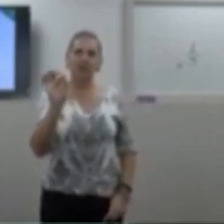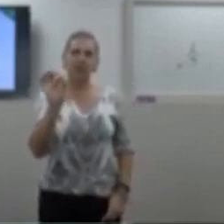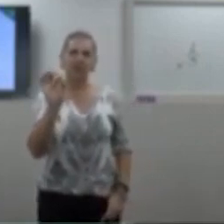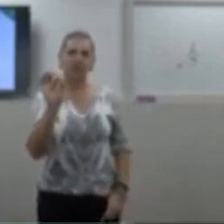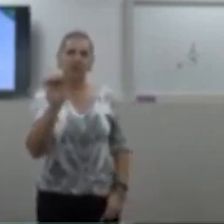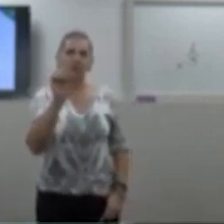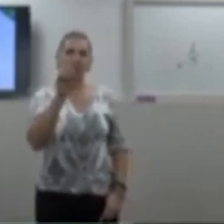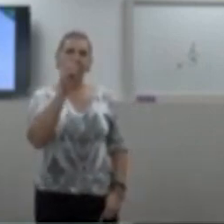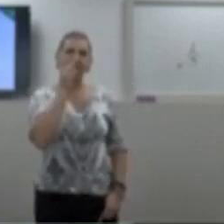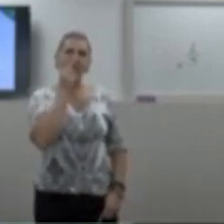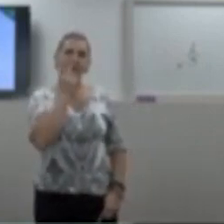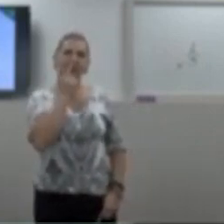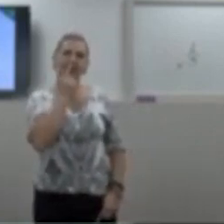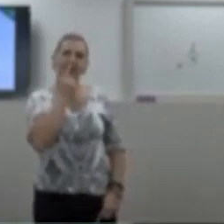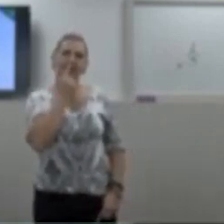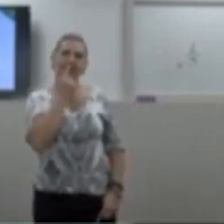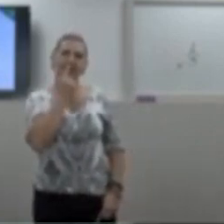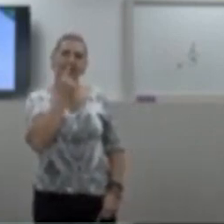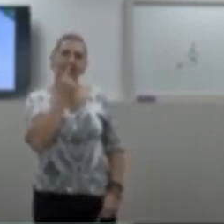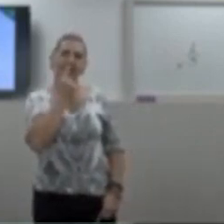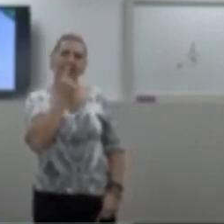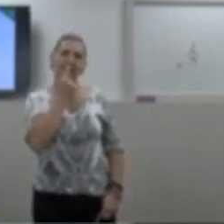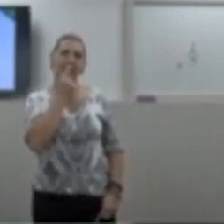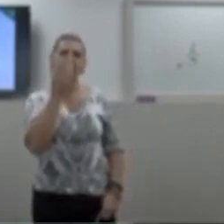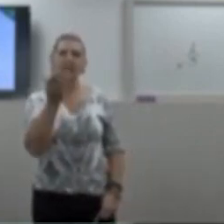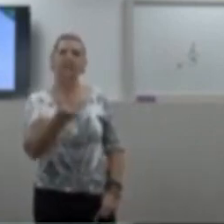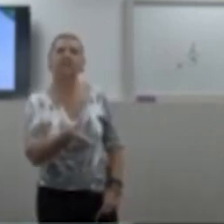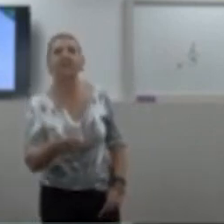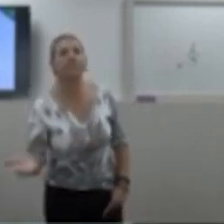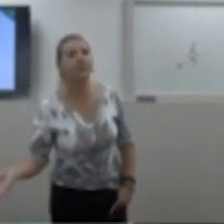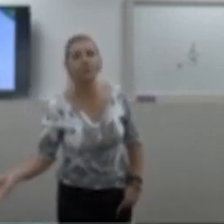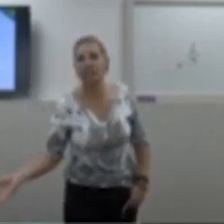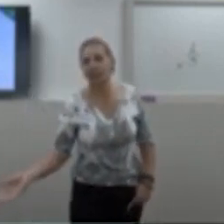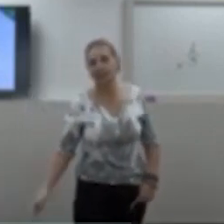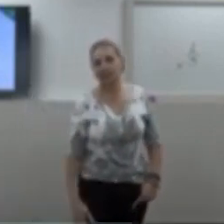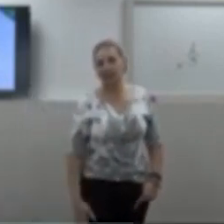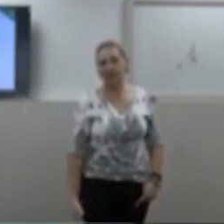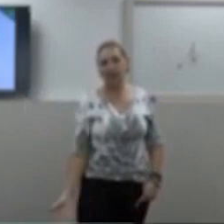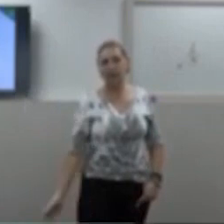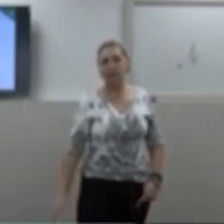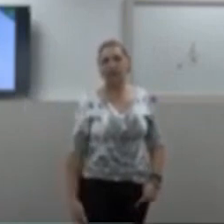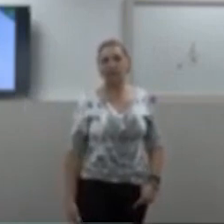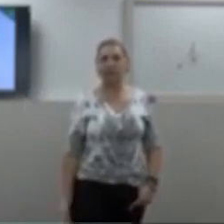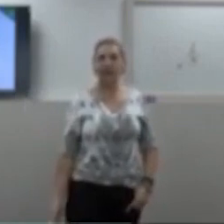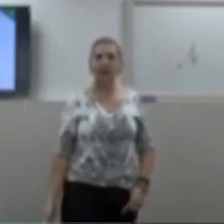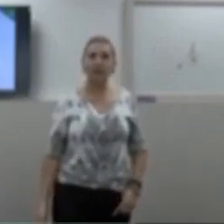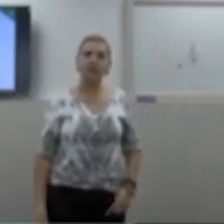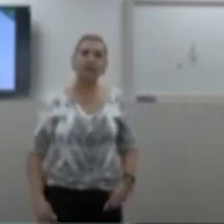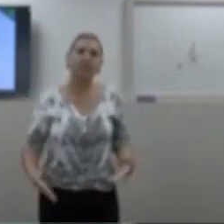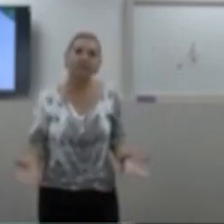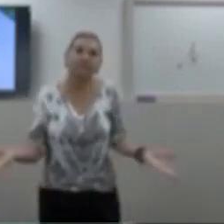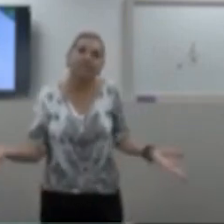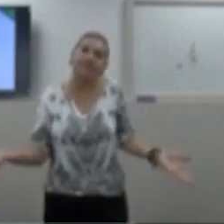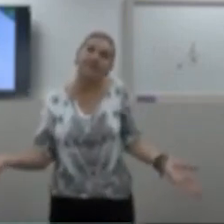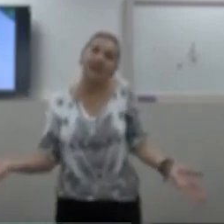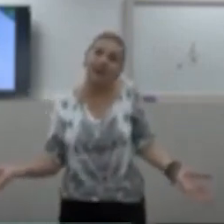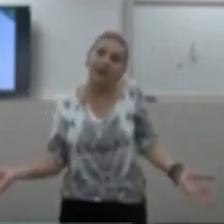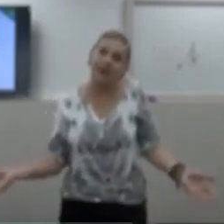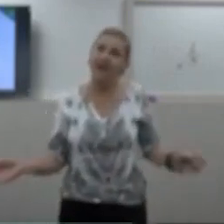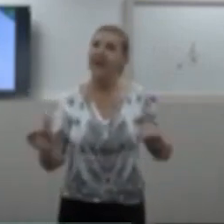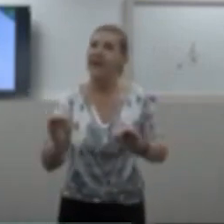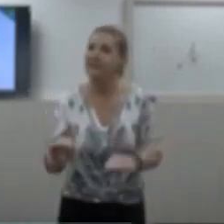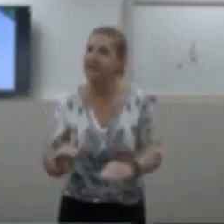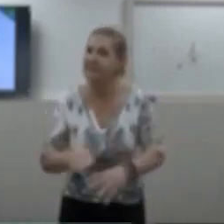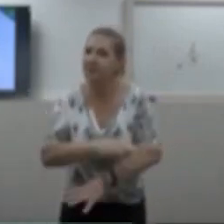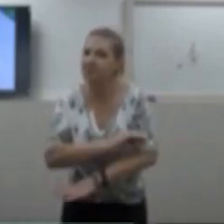Multiplicativo e coletivo. Tem multiplicativo ali? Professora, nós nem vimos ainda o que é multiplicativo, o que é coletivo.